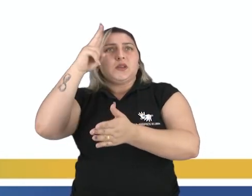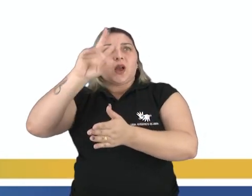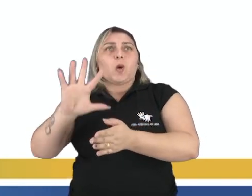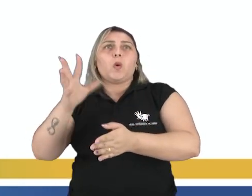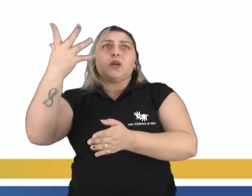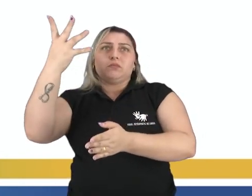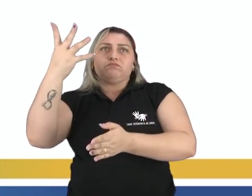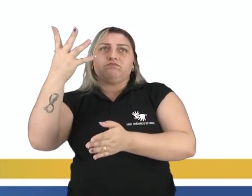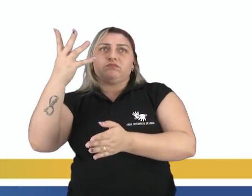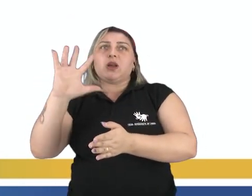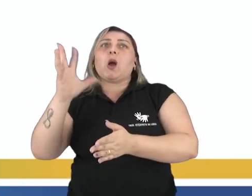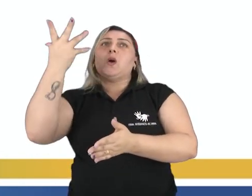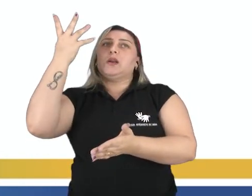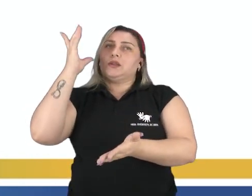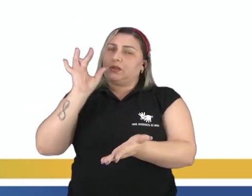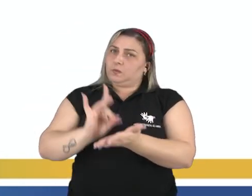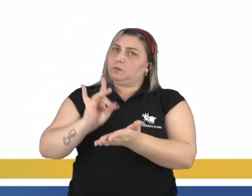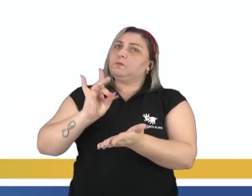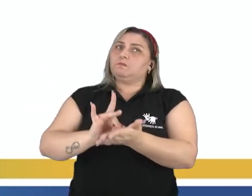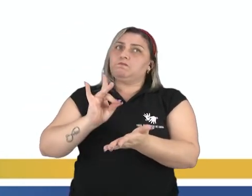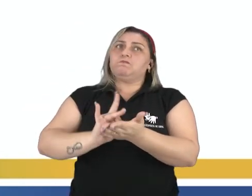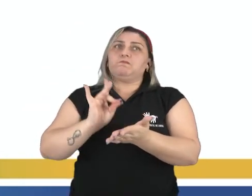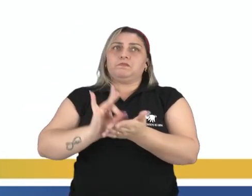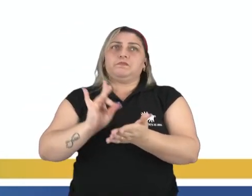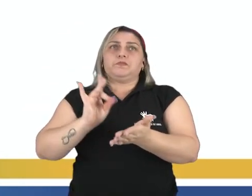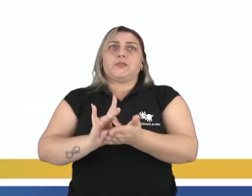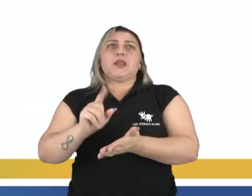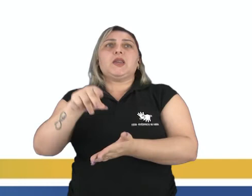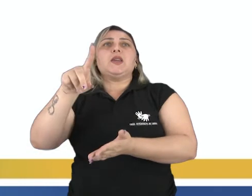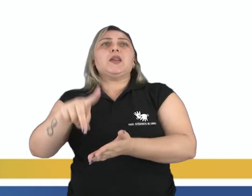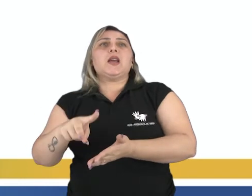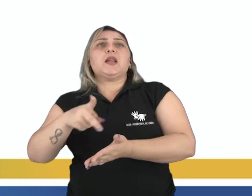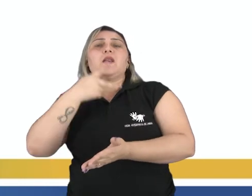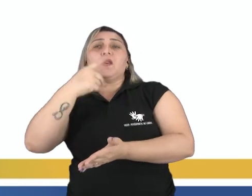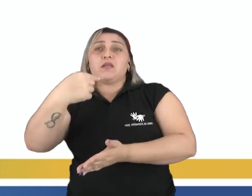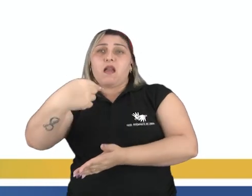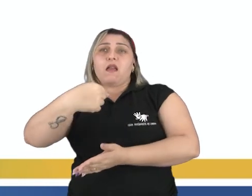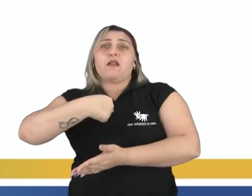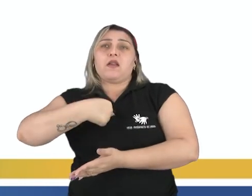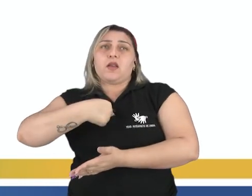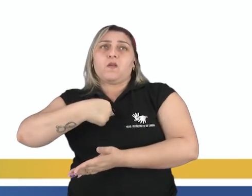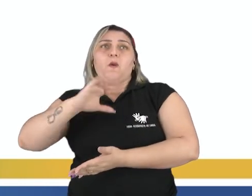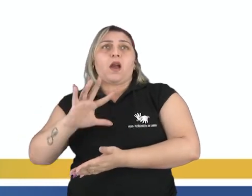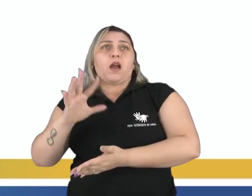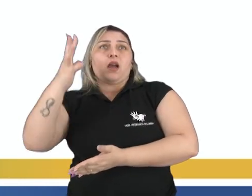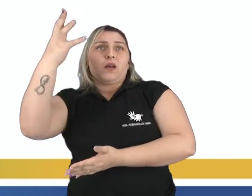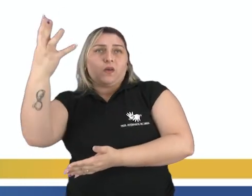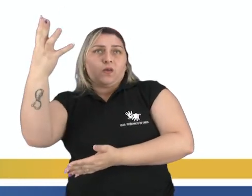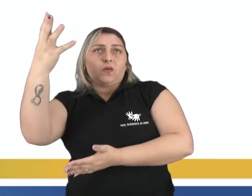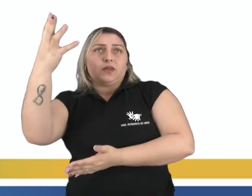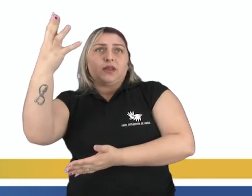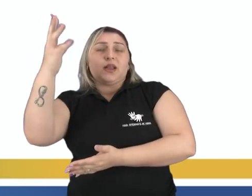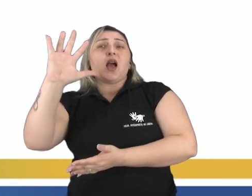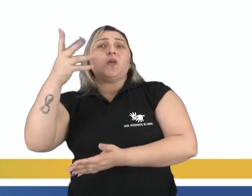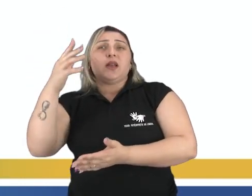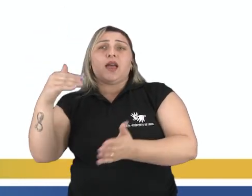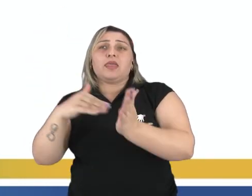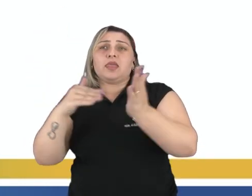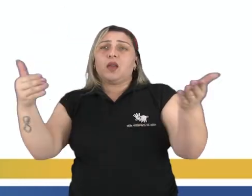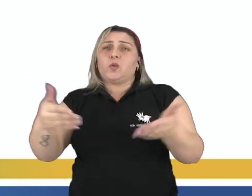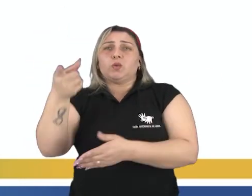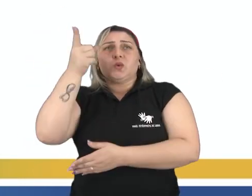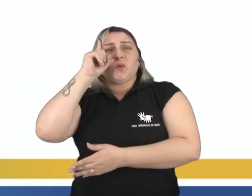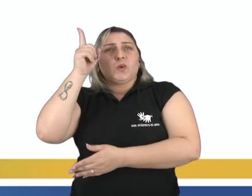história aconteceu aconteceu minha gente quem está contando sou eu aconteceu e acontece